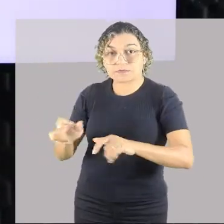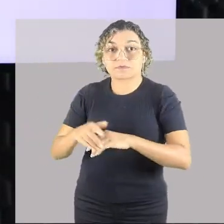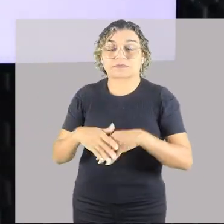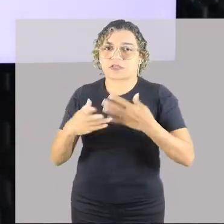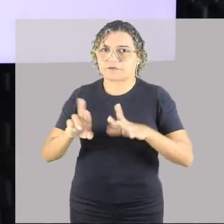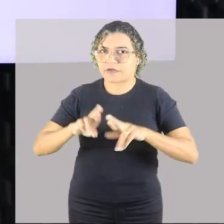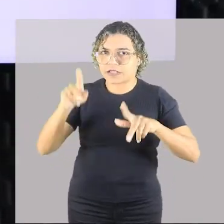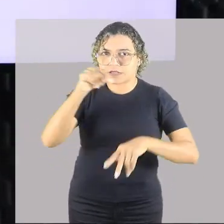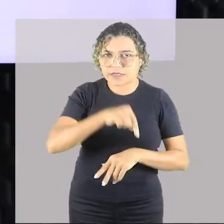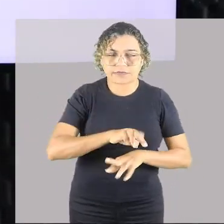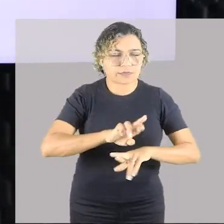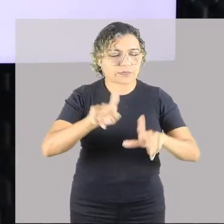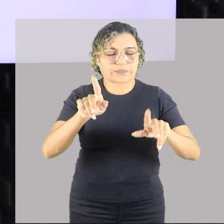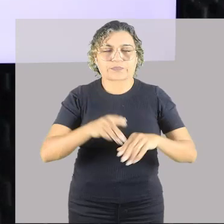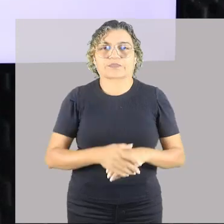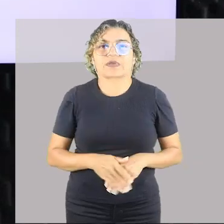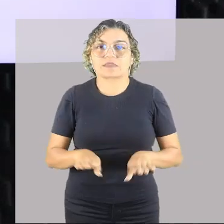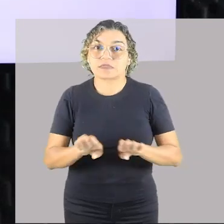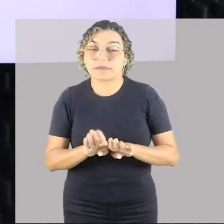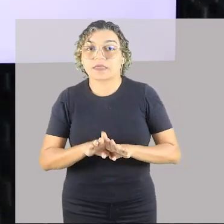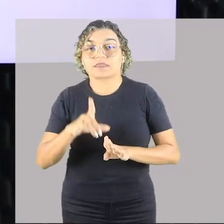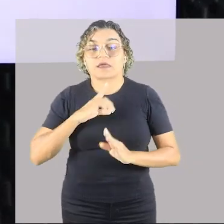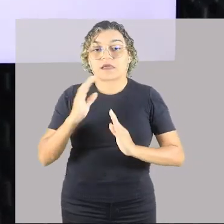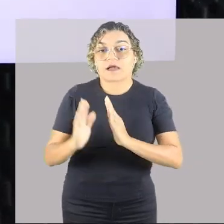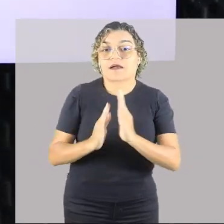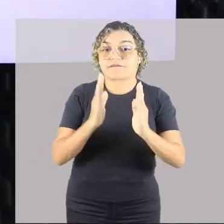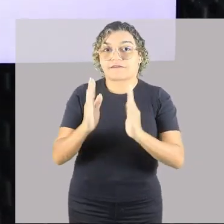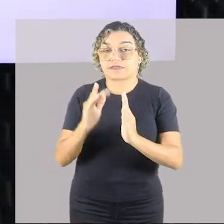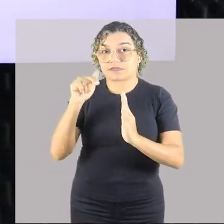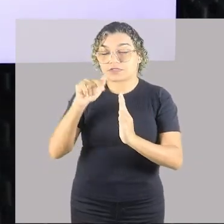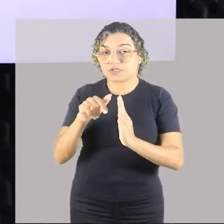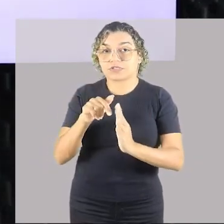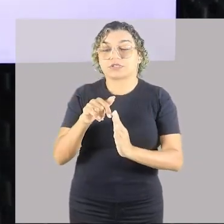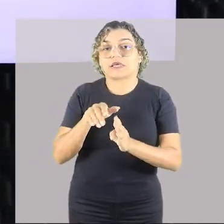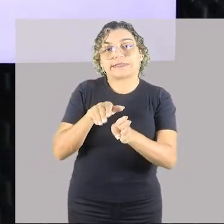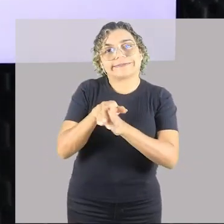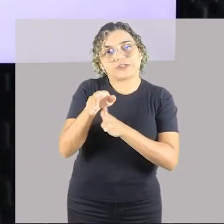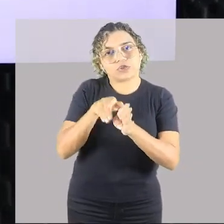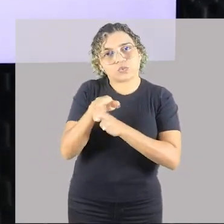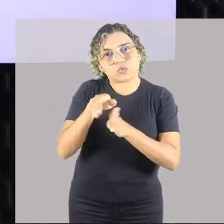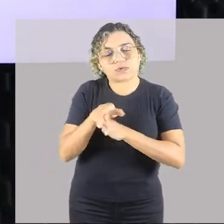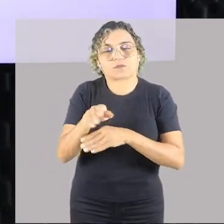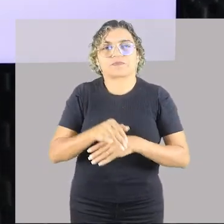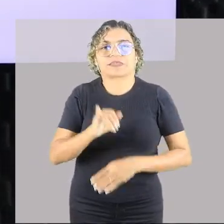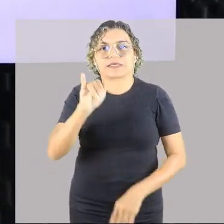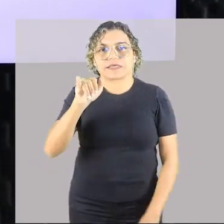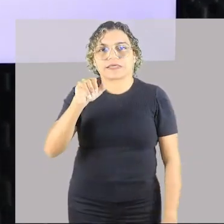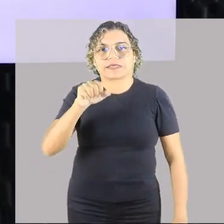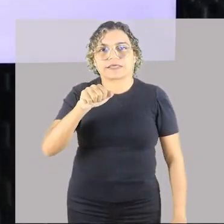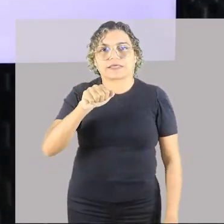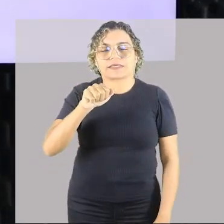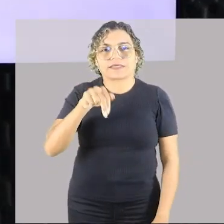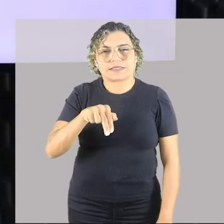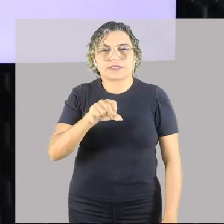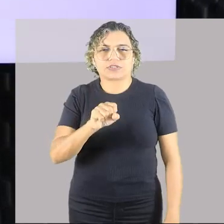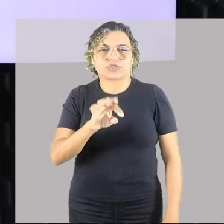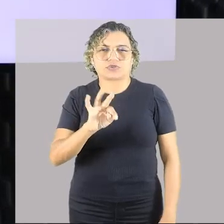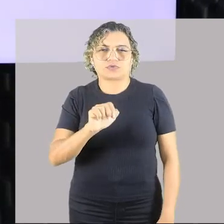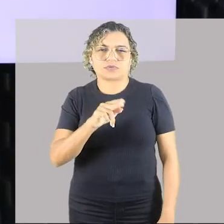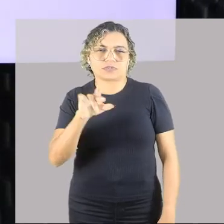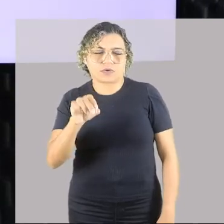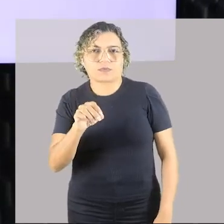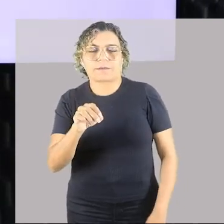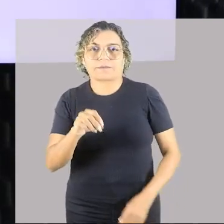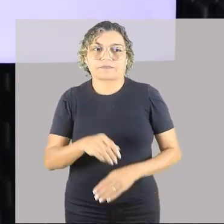interessadas. Não é diferente daqui. Também nós temos a fase de instrução. Instauração, a primeira fase,